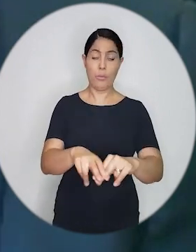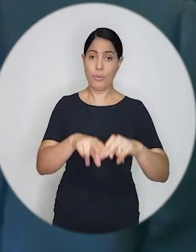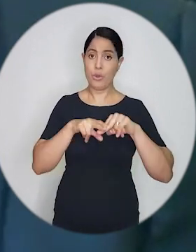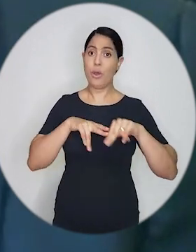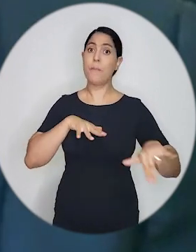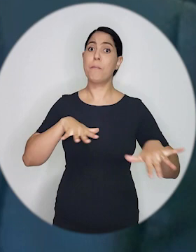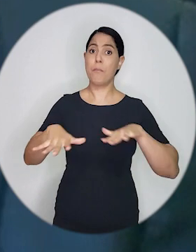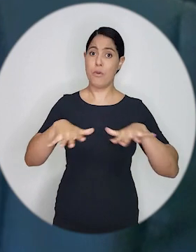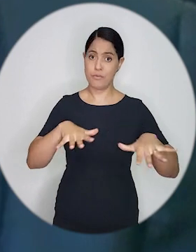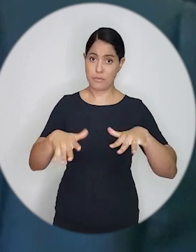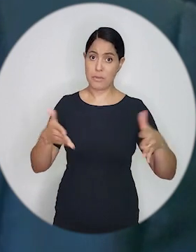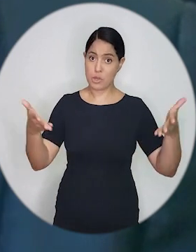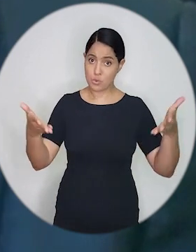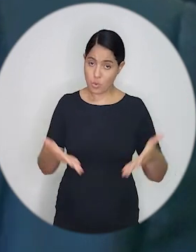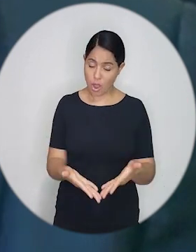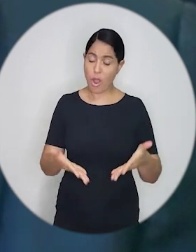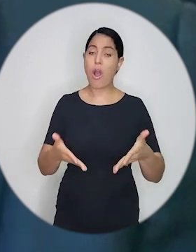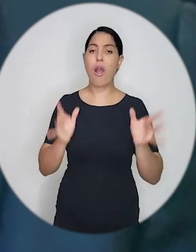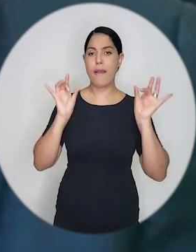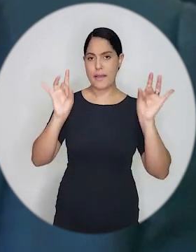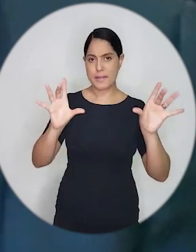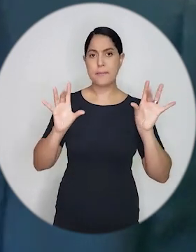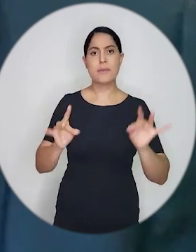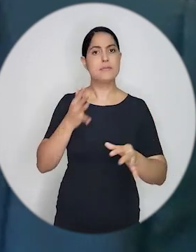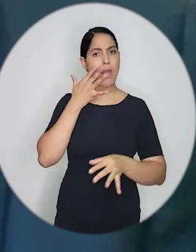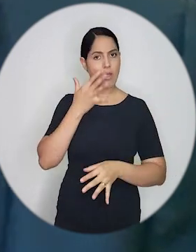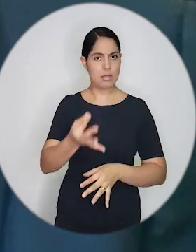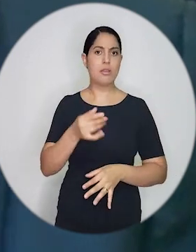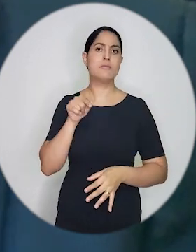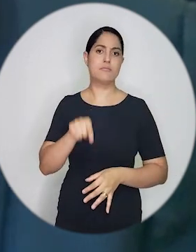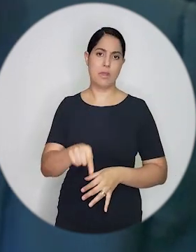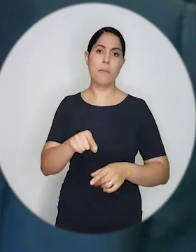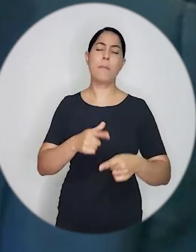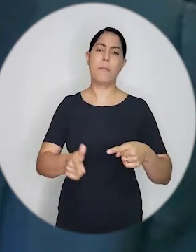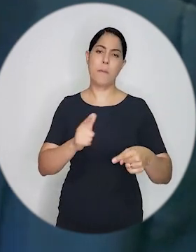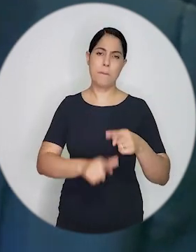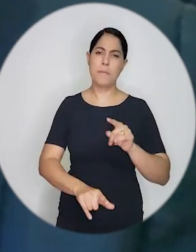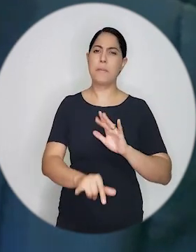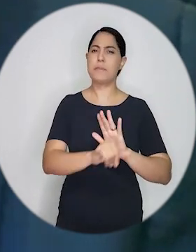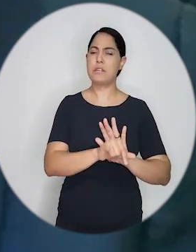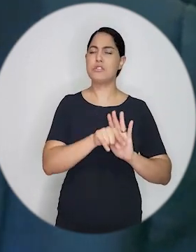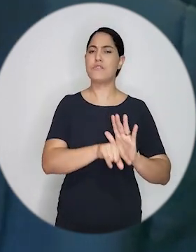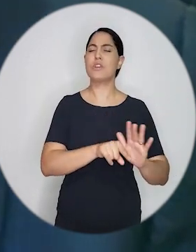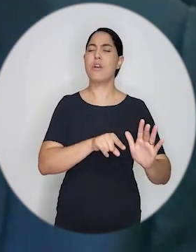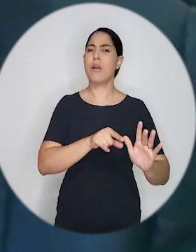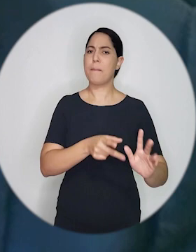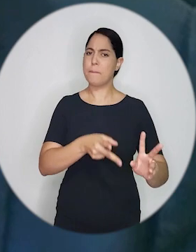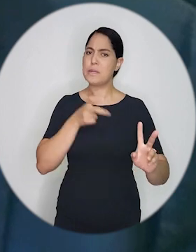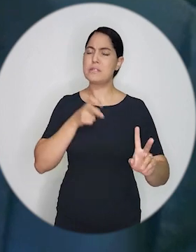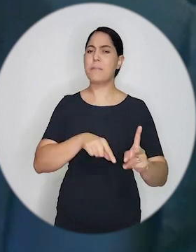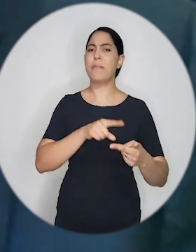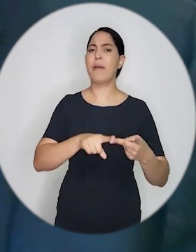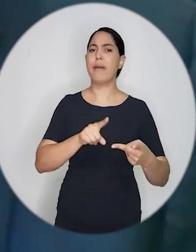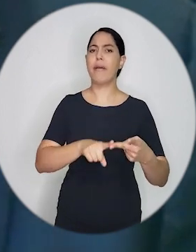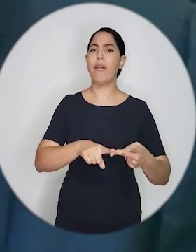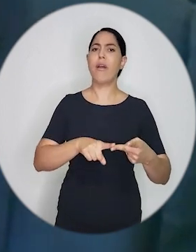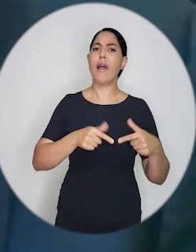forças a partir desse movimento que dá uma atenção especial, identificando